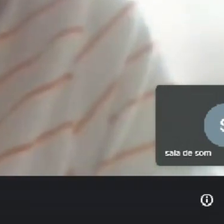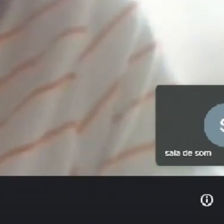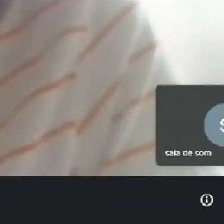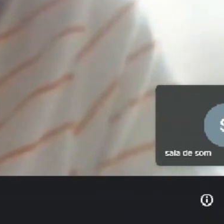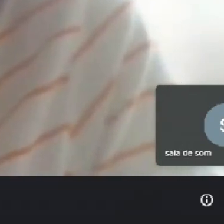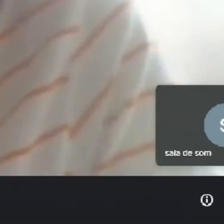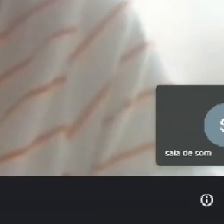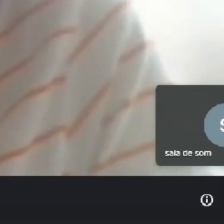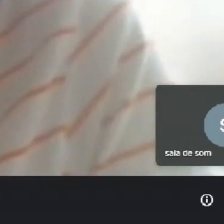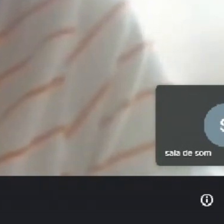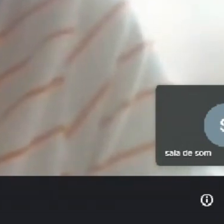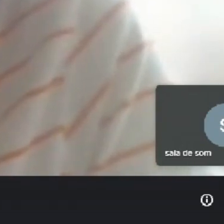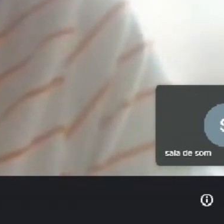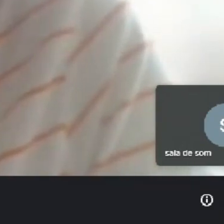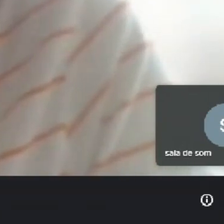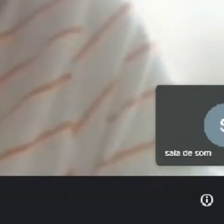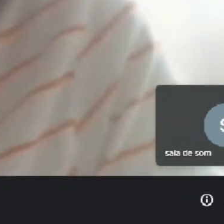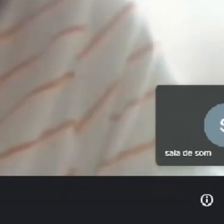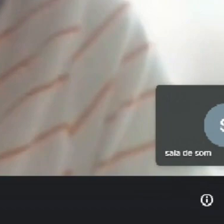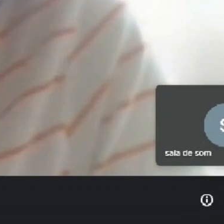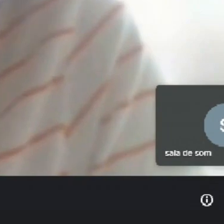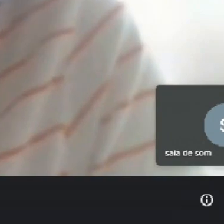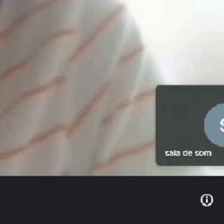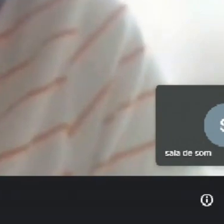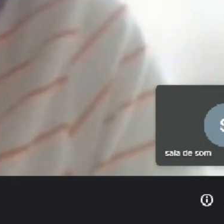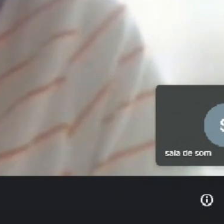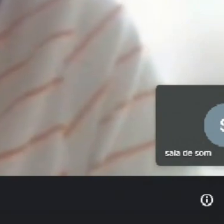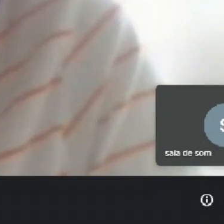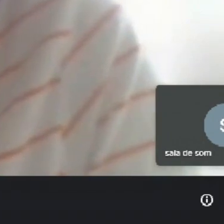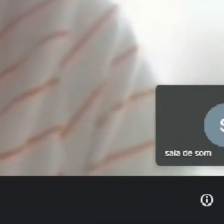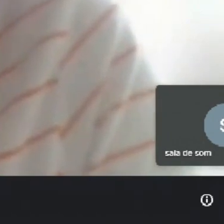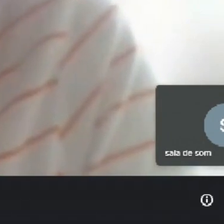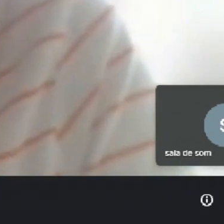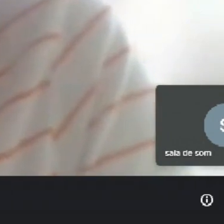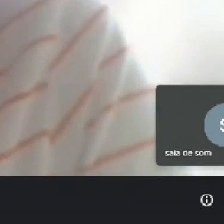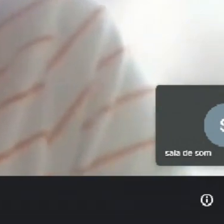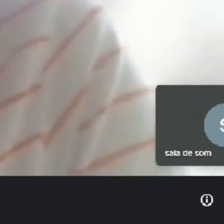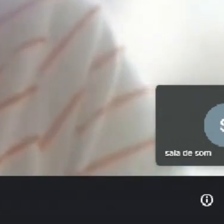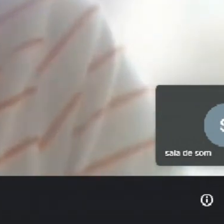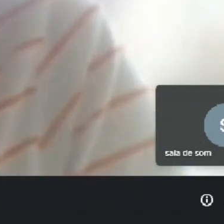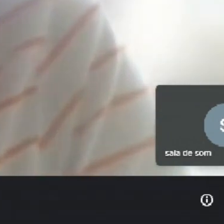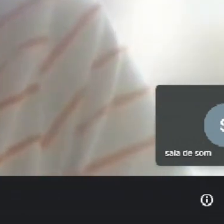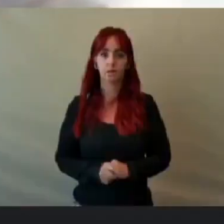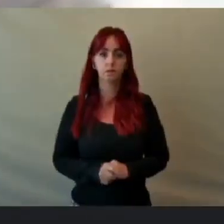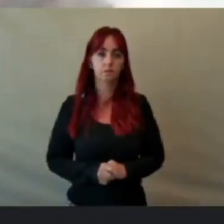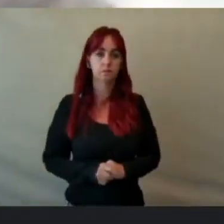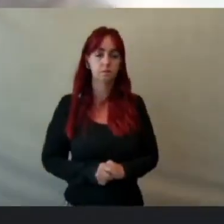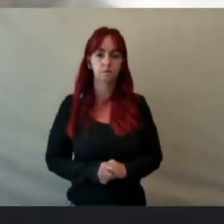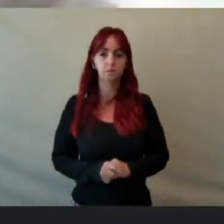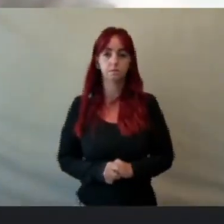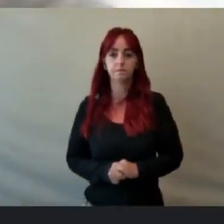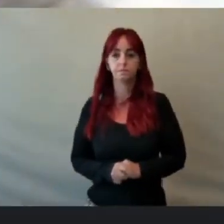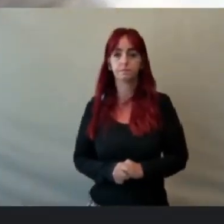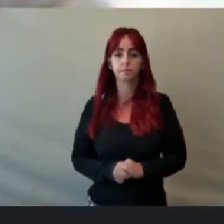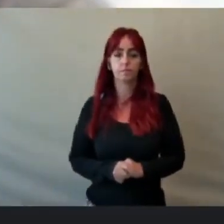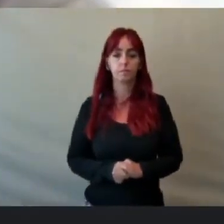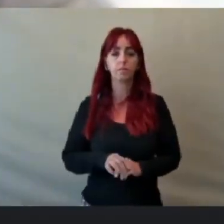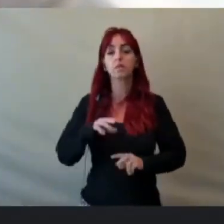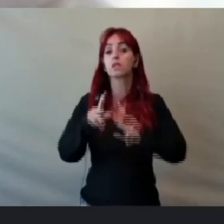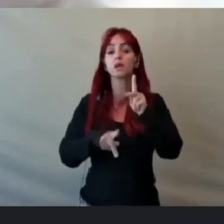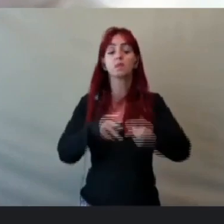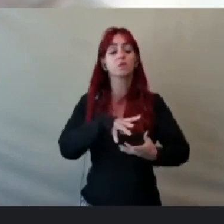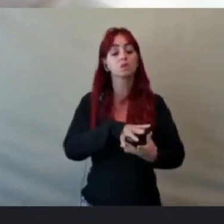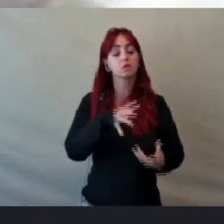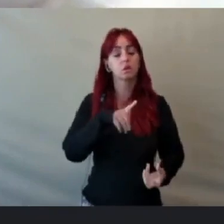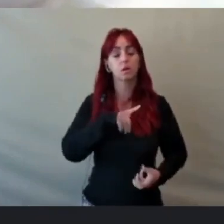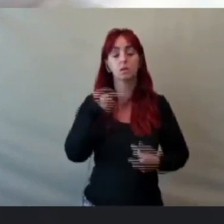prática que a gente deve evitar as pessoas idosas elas demandam cuidados específicos que diferenciam muito